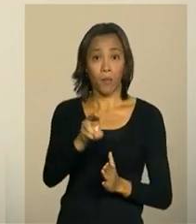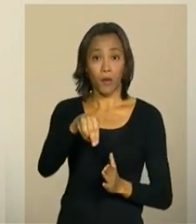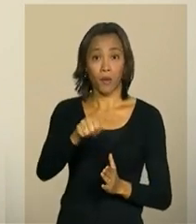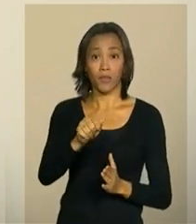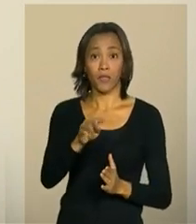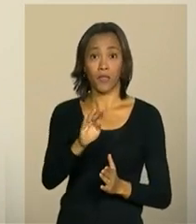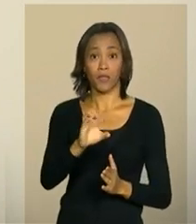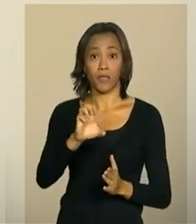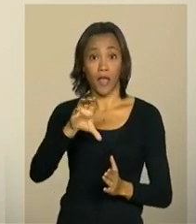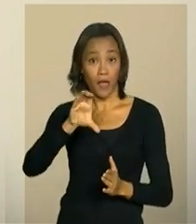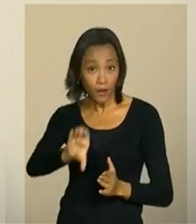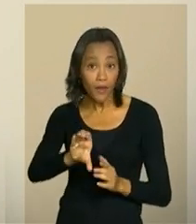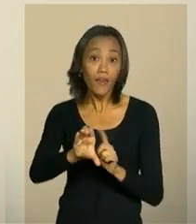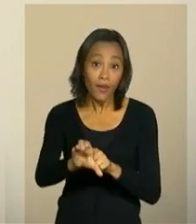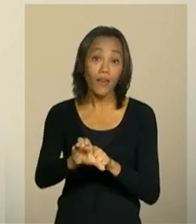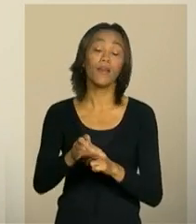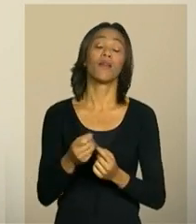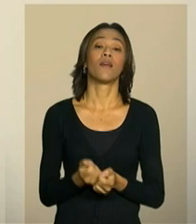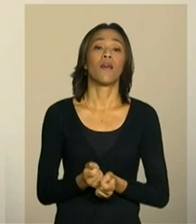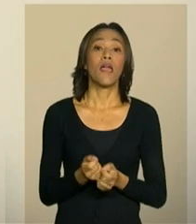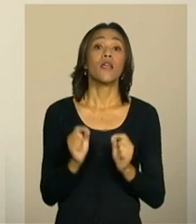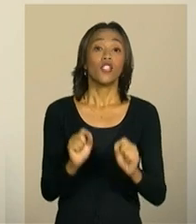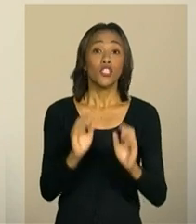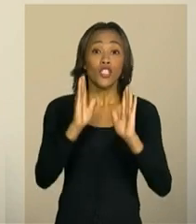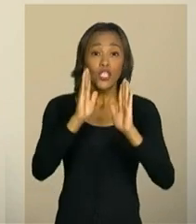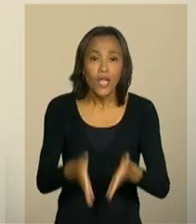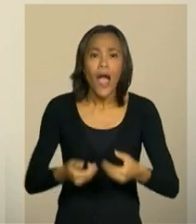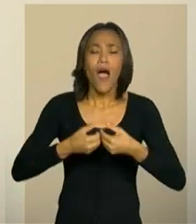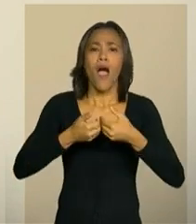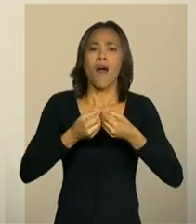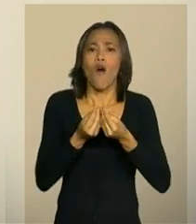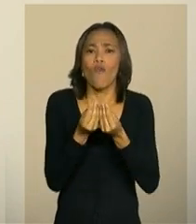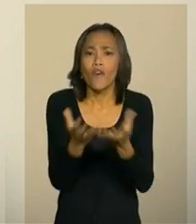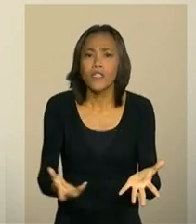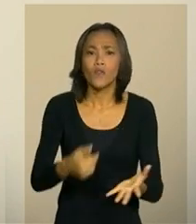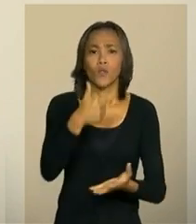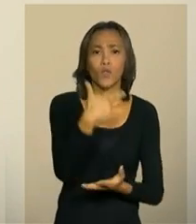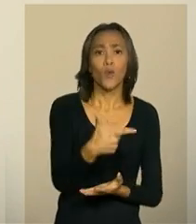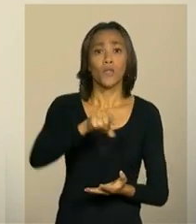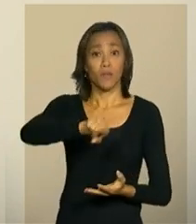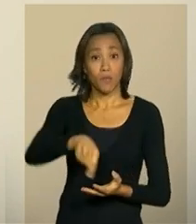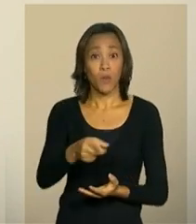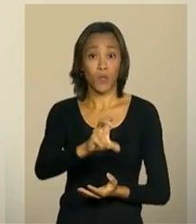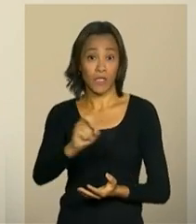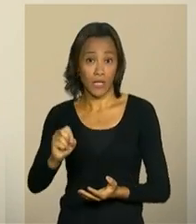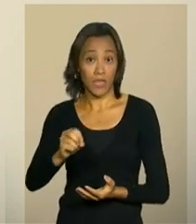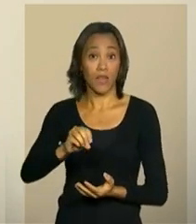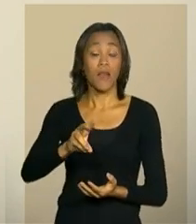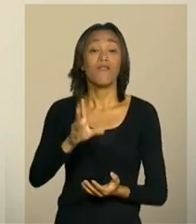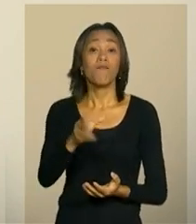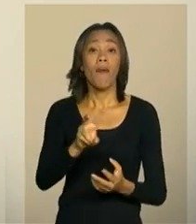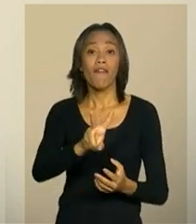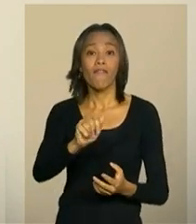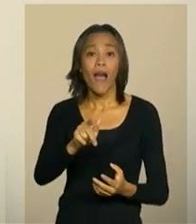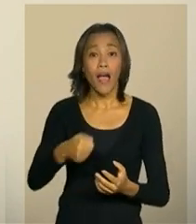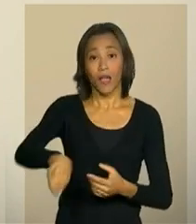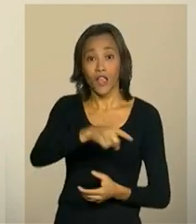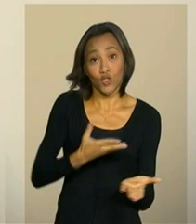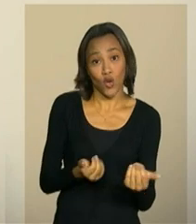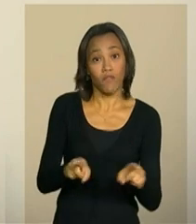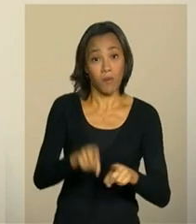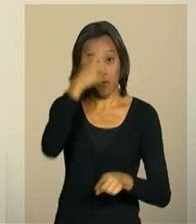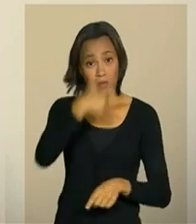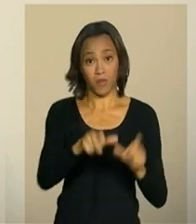acesso ao ensino técnico e ao emprego já oferecemos 25 milhões meio de vagas para os jovens e para os